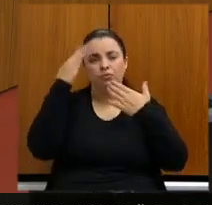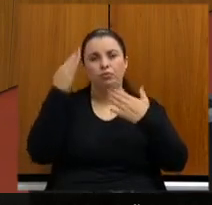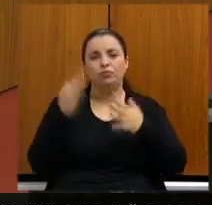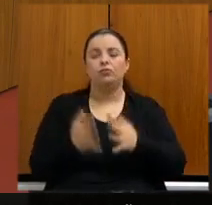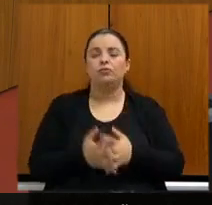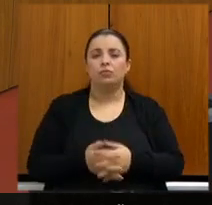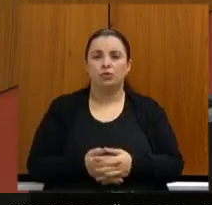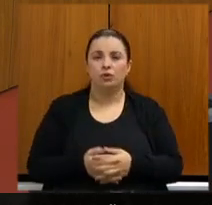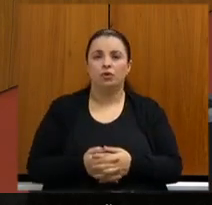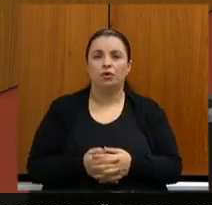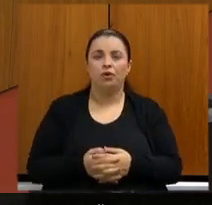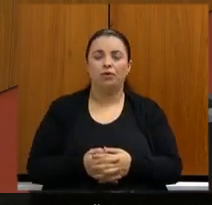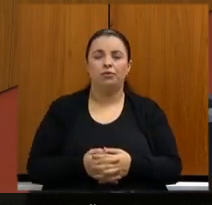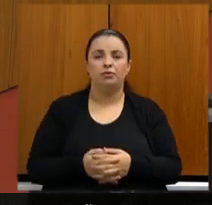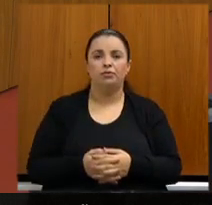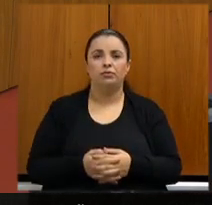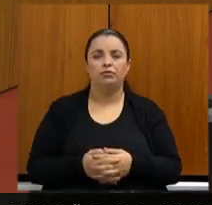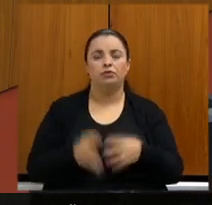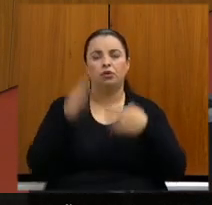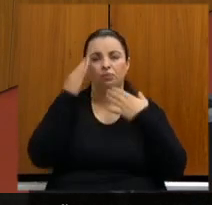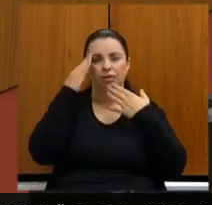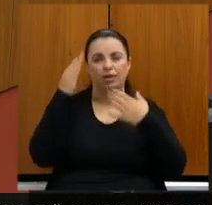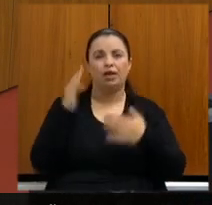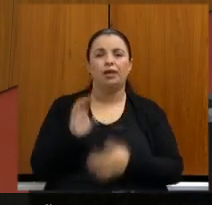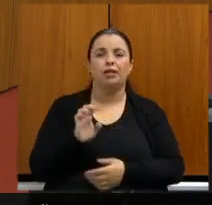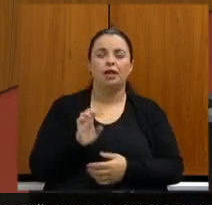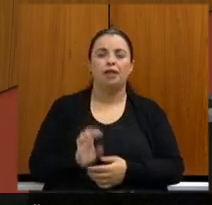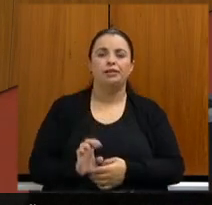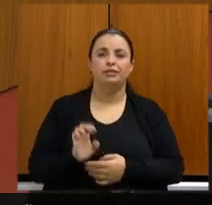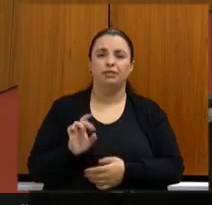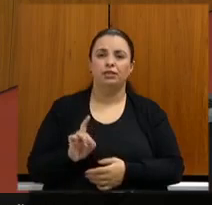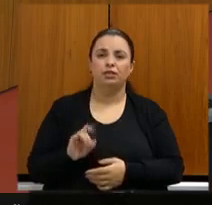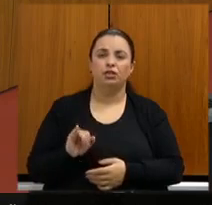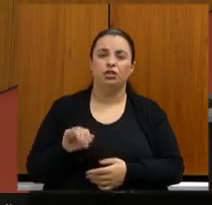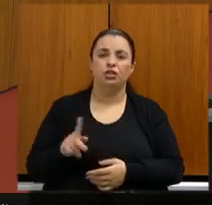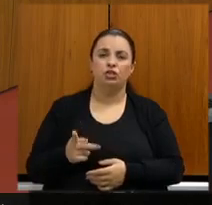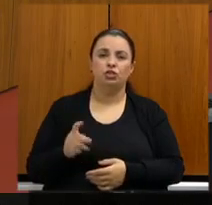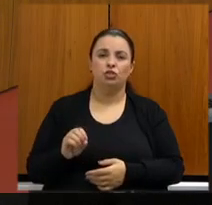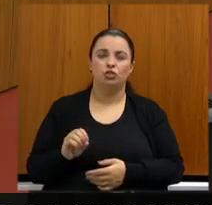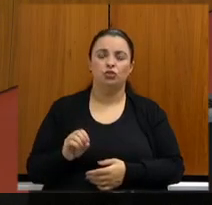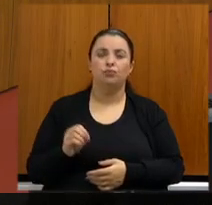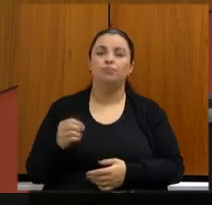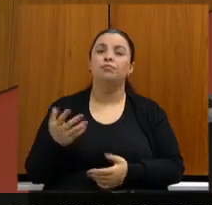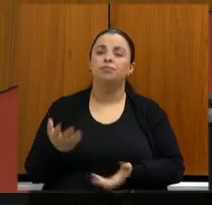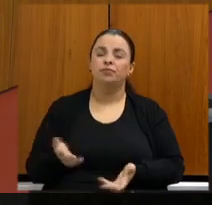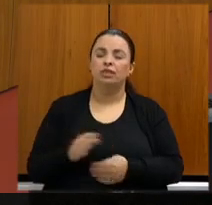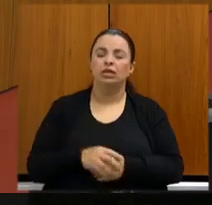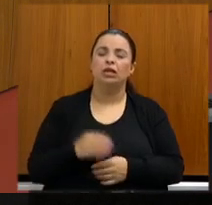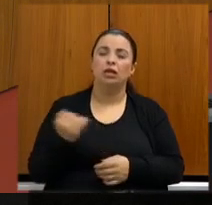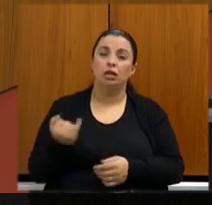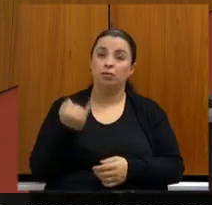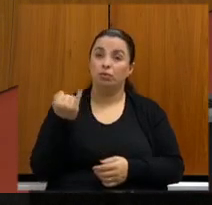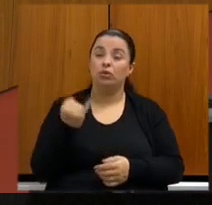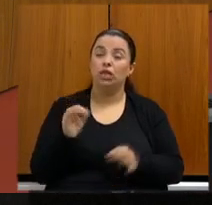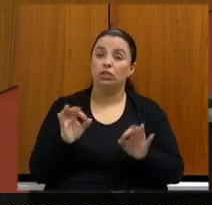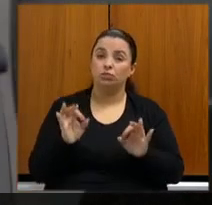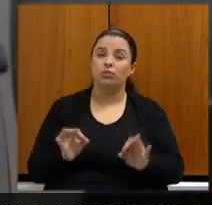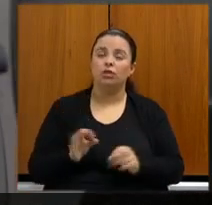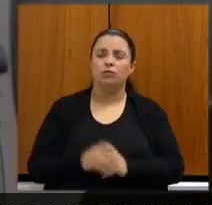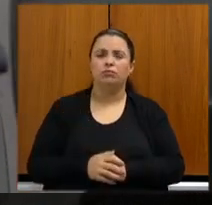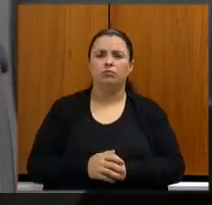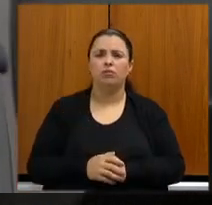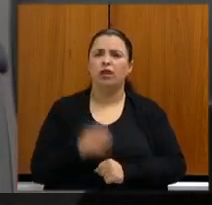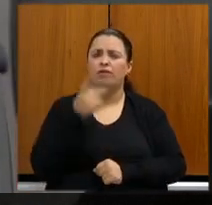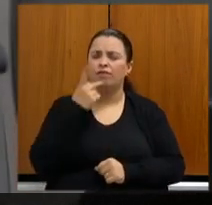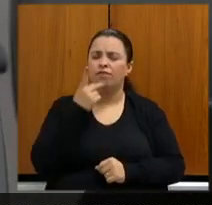bom obrigada Edinho te conheço por Edinho é o importante mesmo a gente é corante falar de